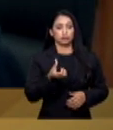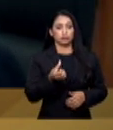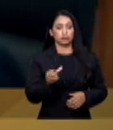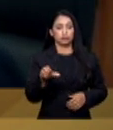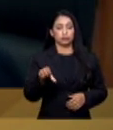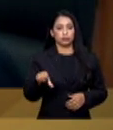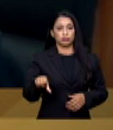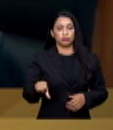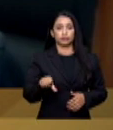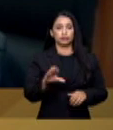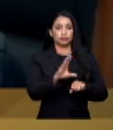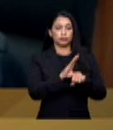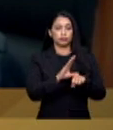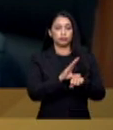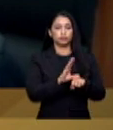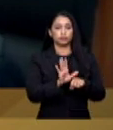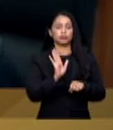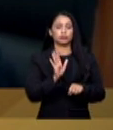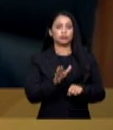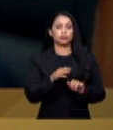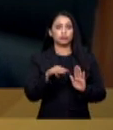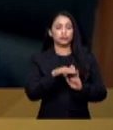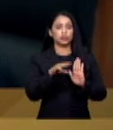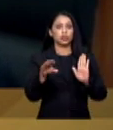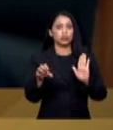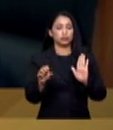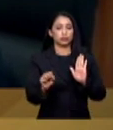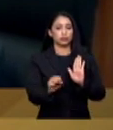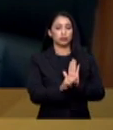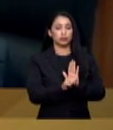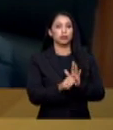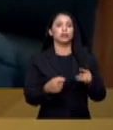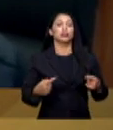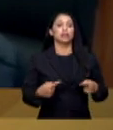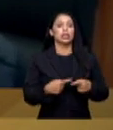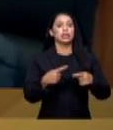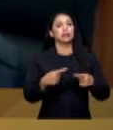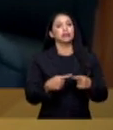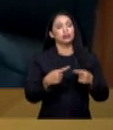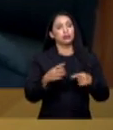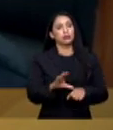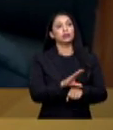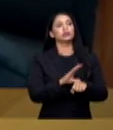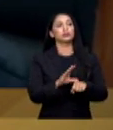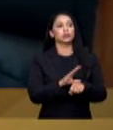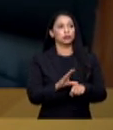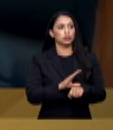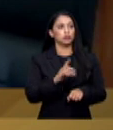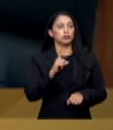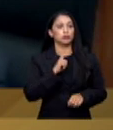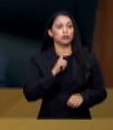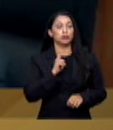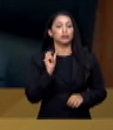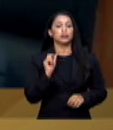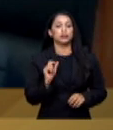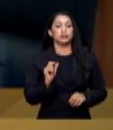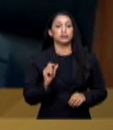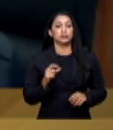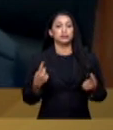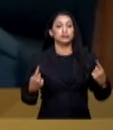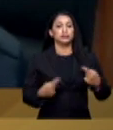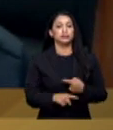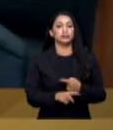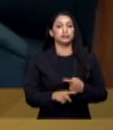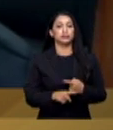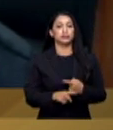69 da Constituição, sendo o mandado de segurança uma ação constitucional que tem como pilares direito livre de certo,